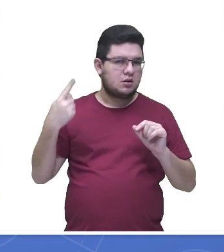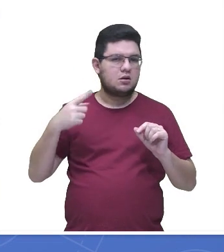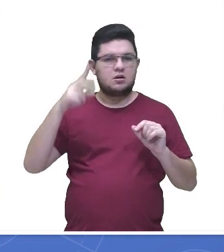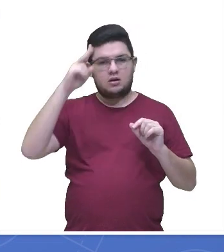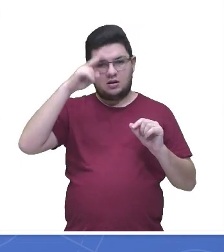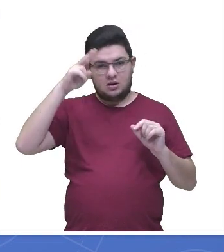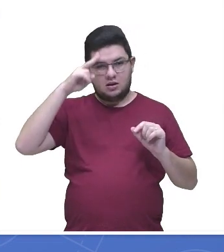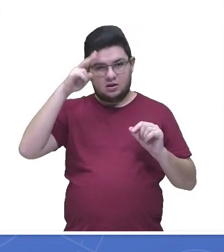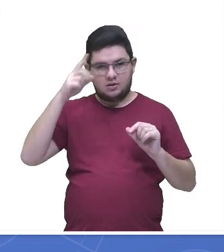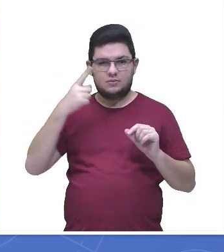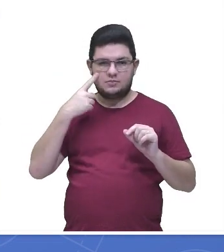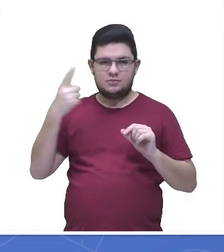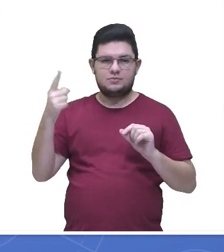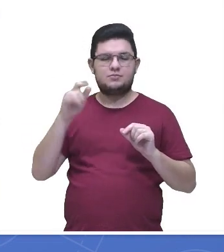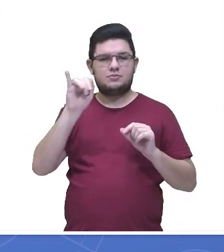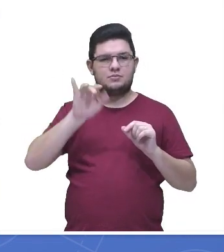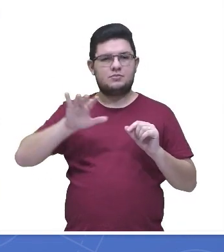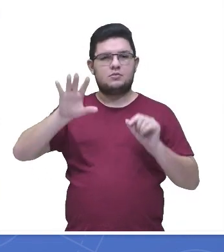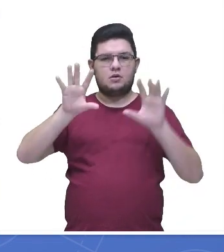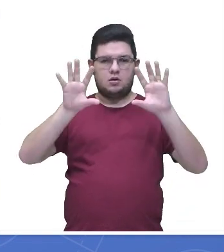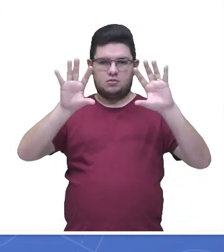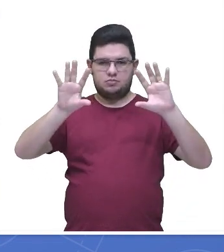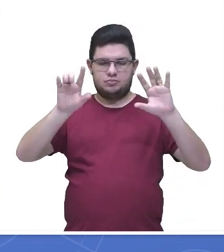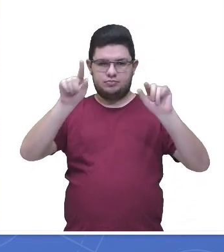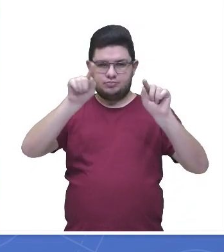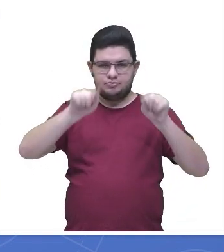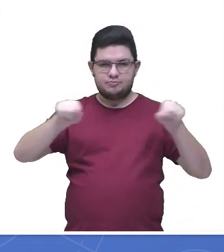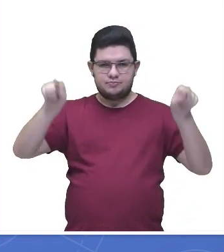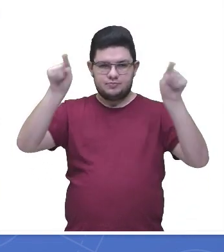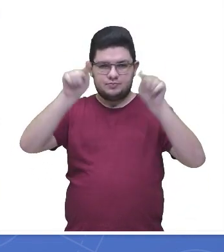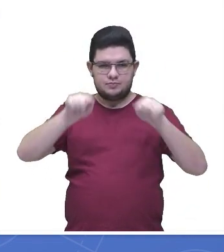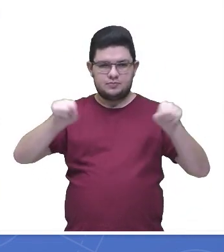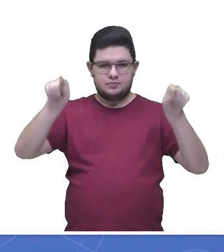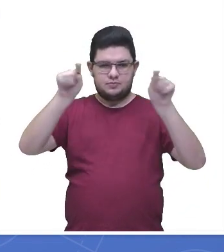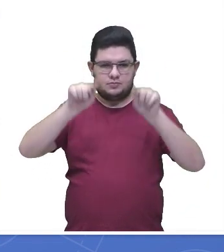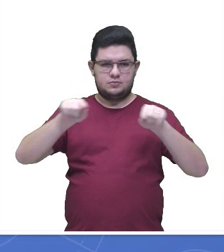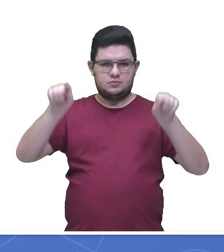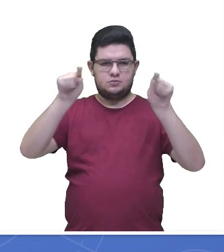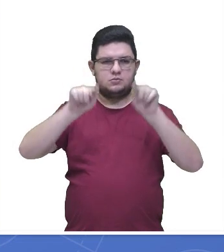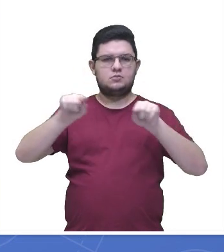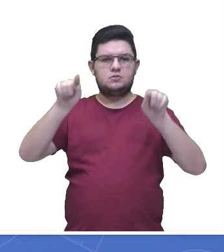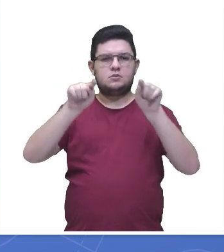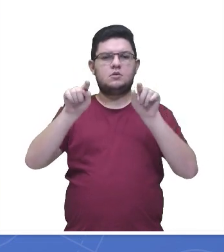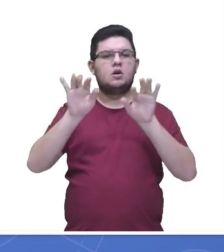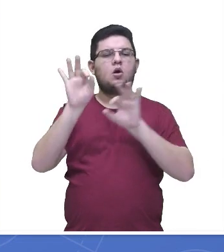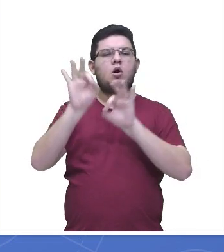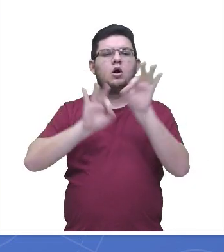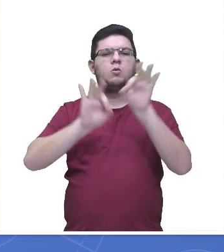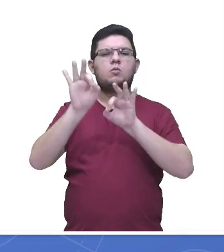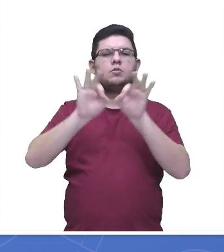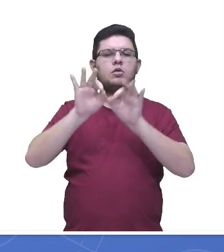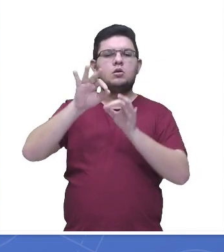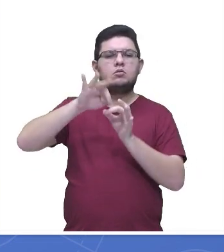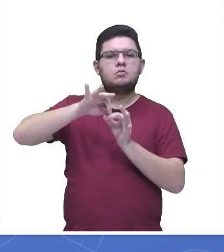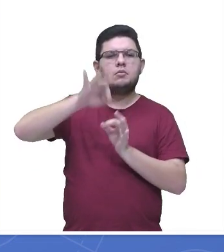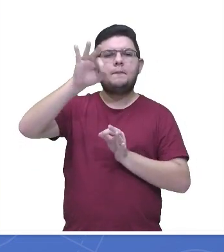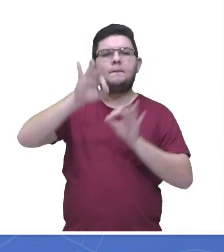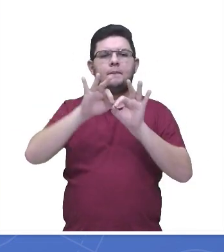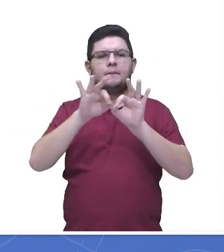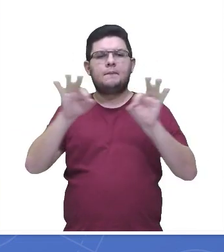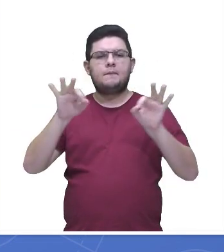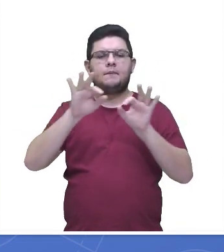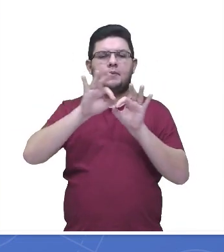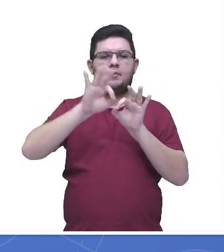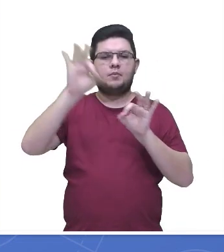faz essa homenagem. Se vocês perceberem, eles são muito simétricos. O que é simétrico? Se você dividir ao meio, o que tem